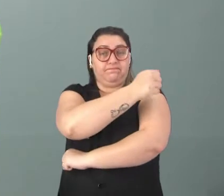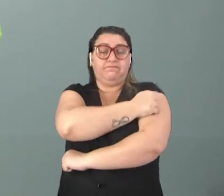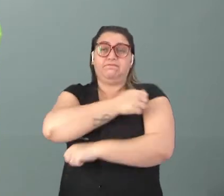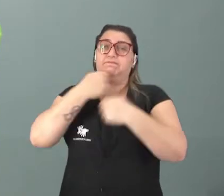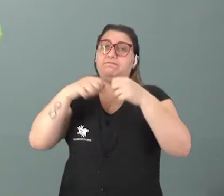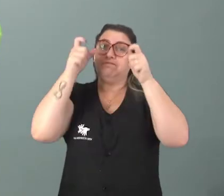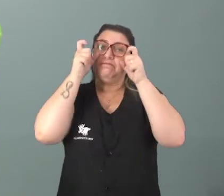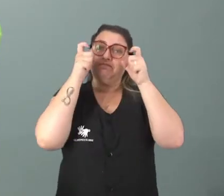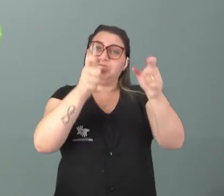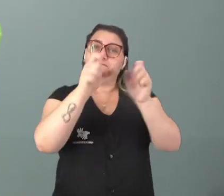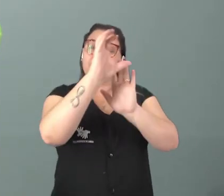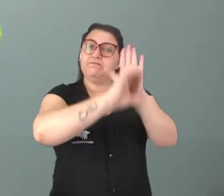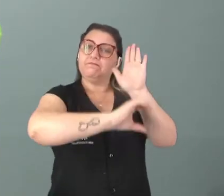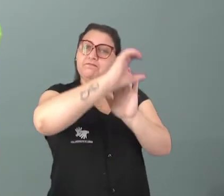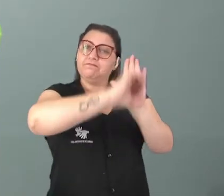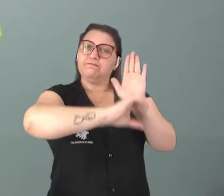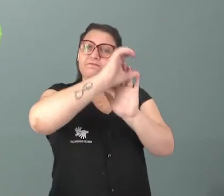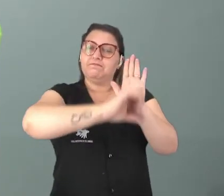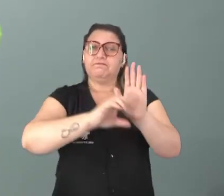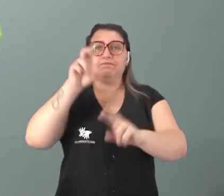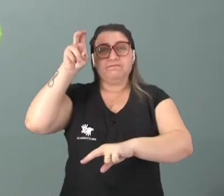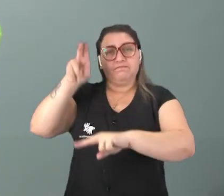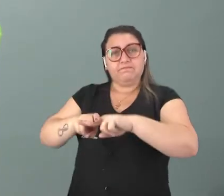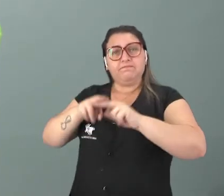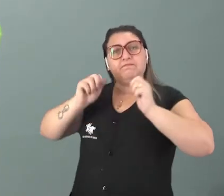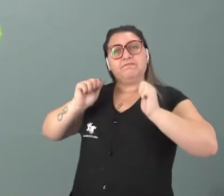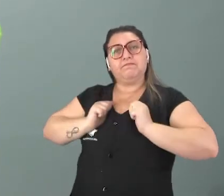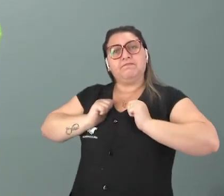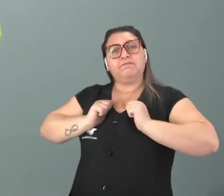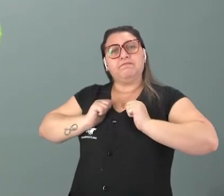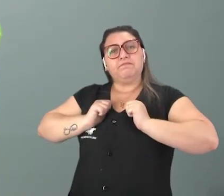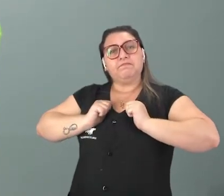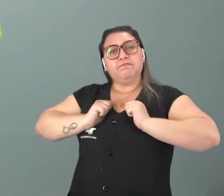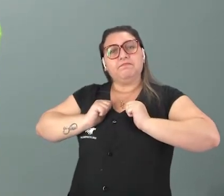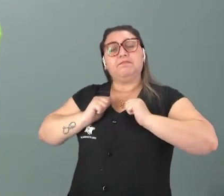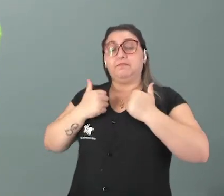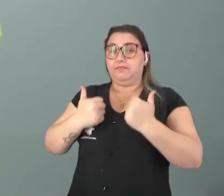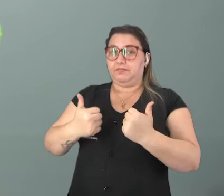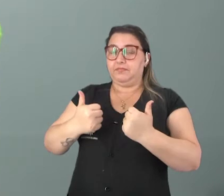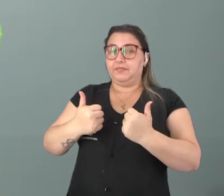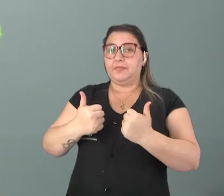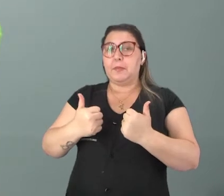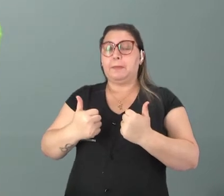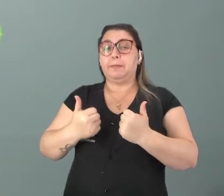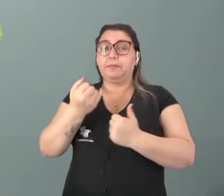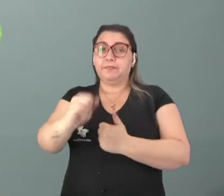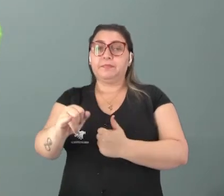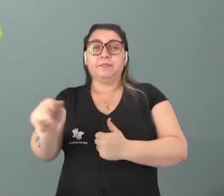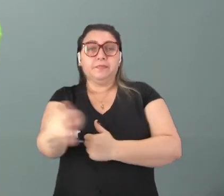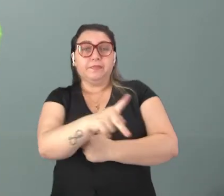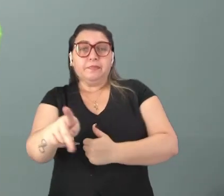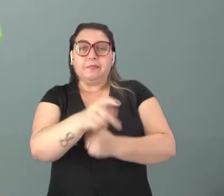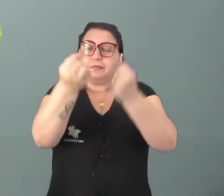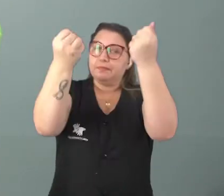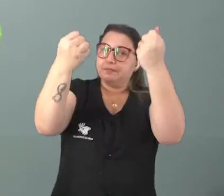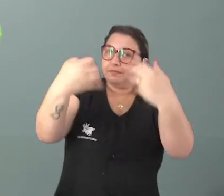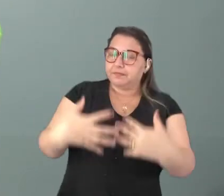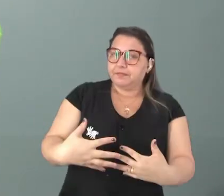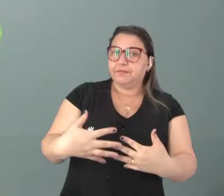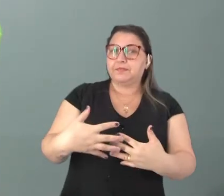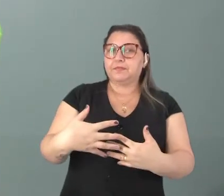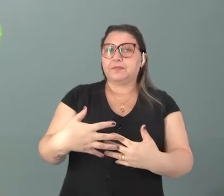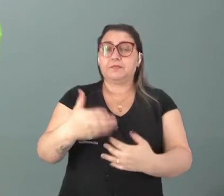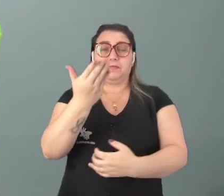prestar atenção ao conteúdo, têm que ficar sentados, certinho? Então, se a professora está explicando ou se um